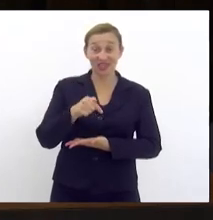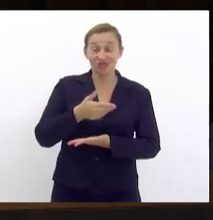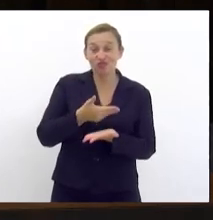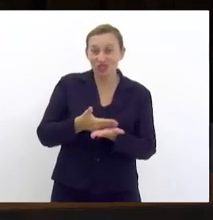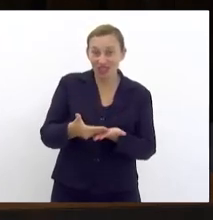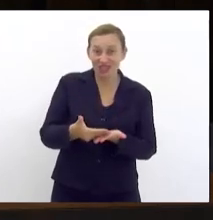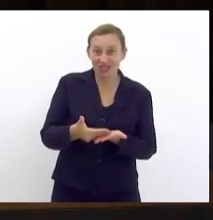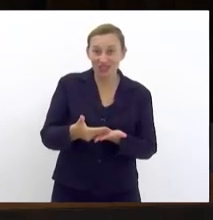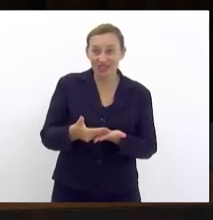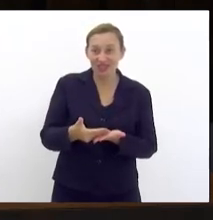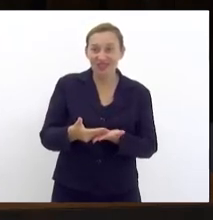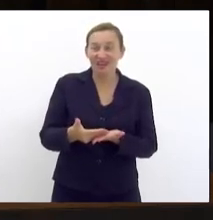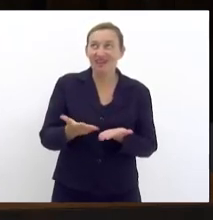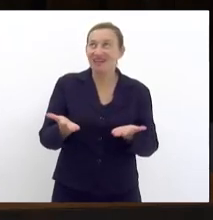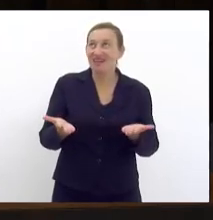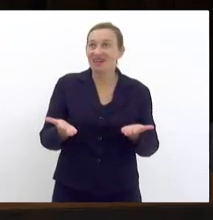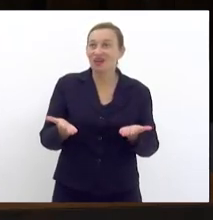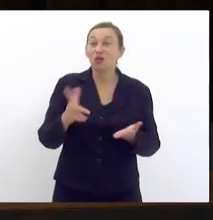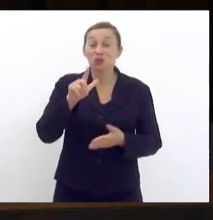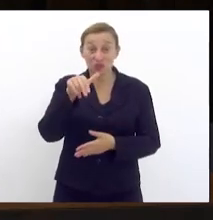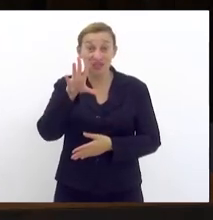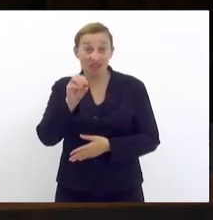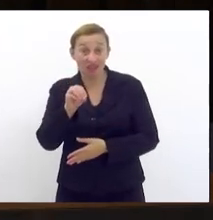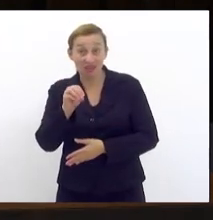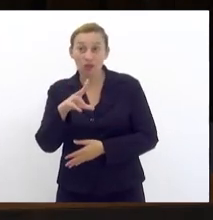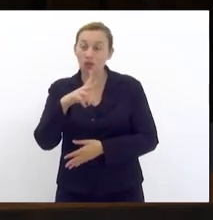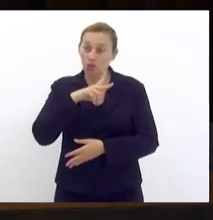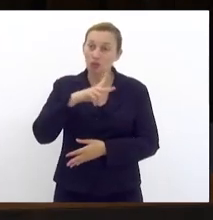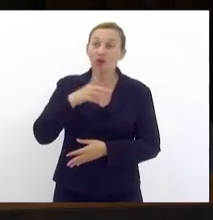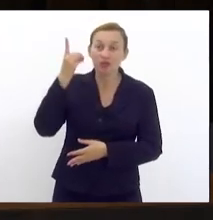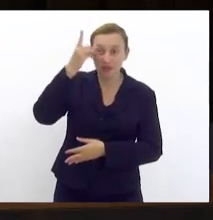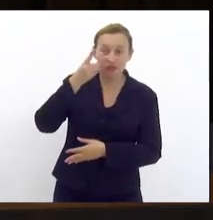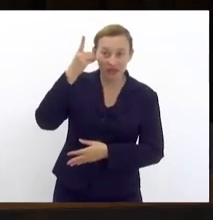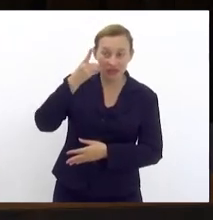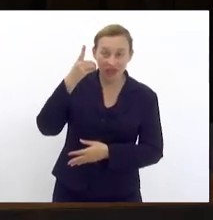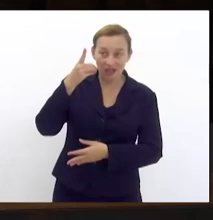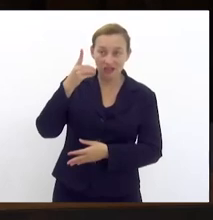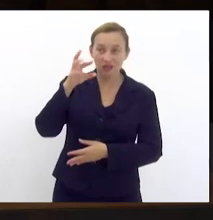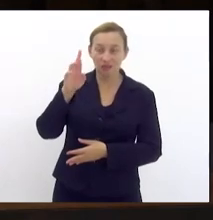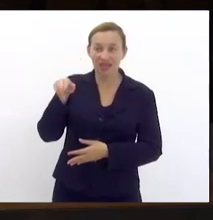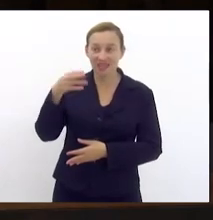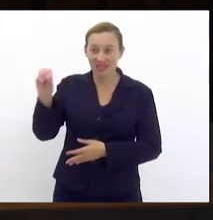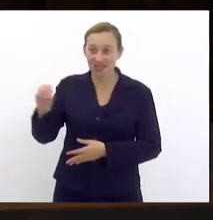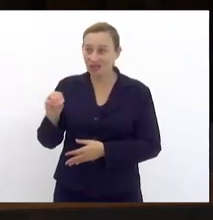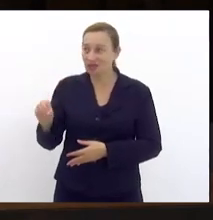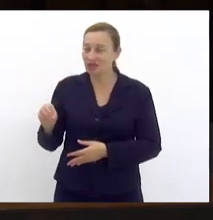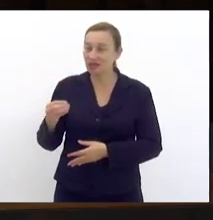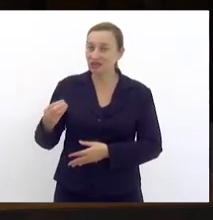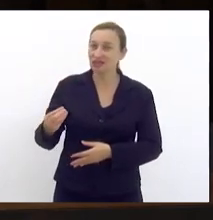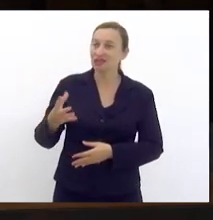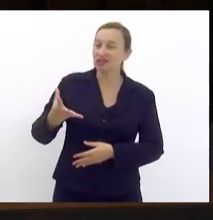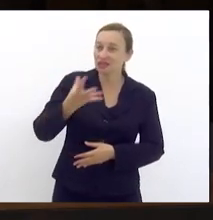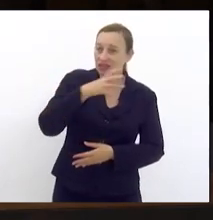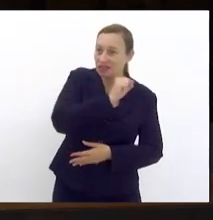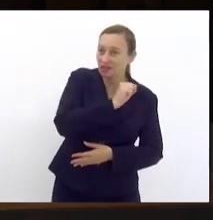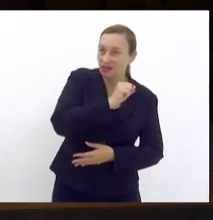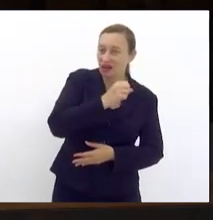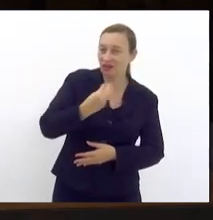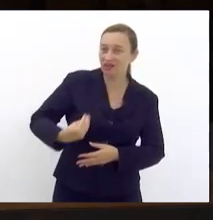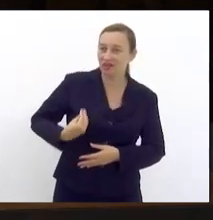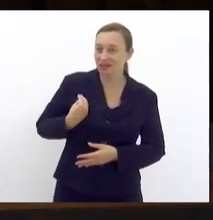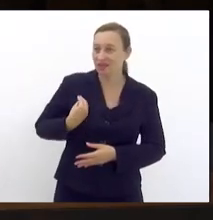início, o Luciano e o próprio deputado que preside, que arriscam suas vidas para salvar a vida de terceiros.